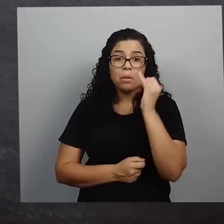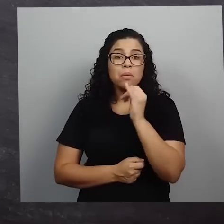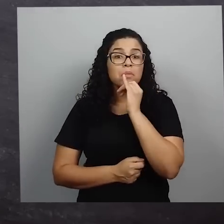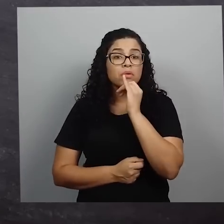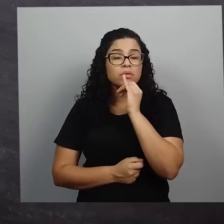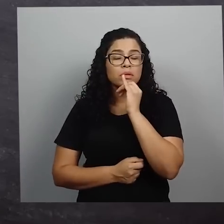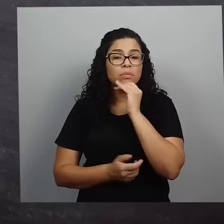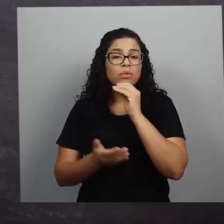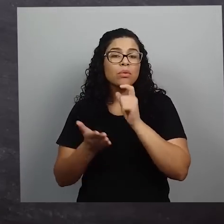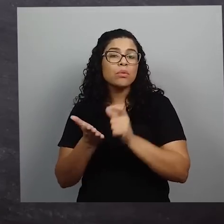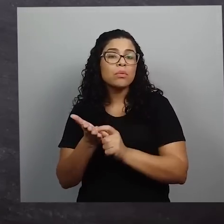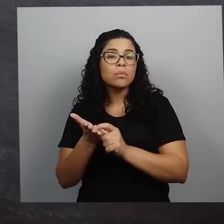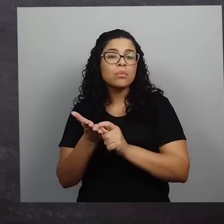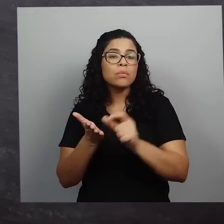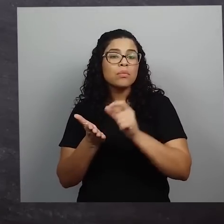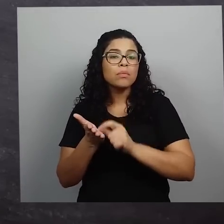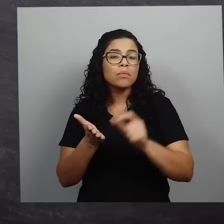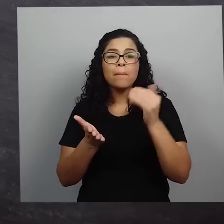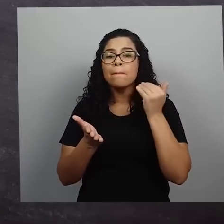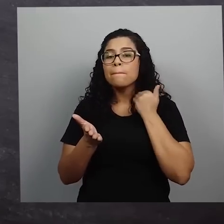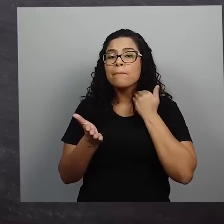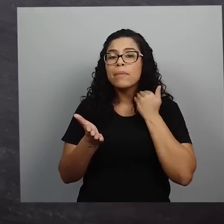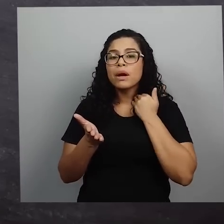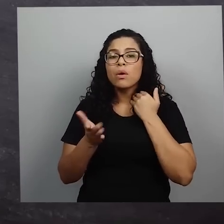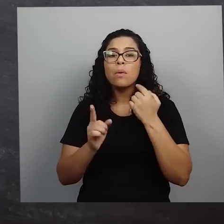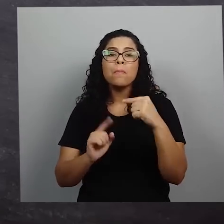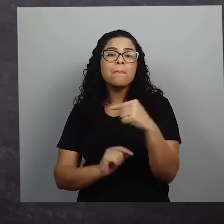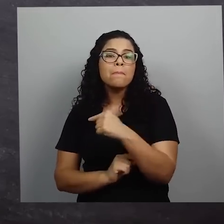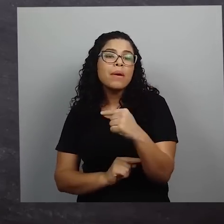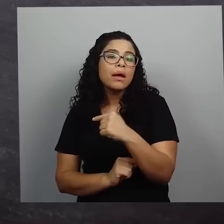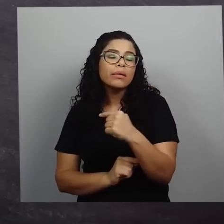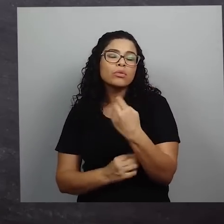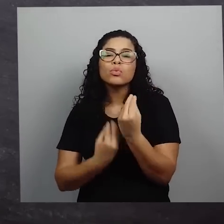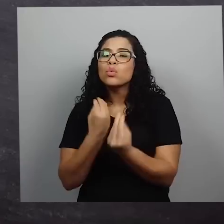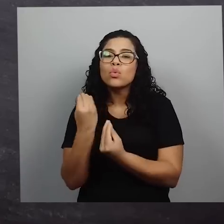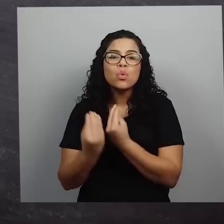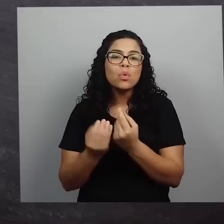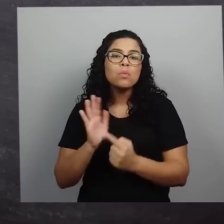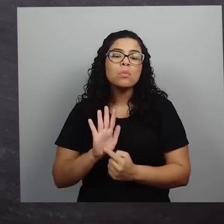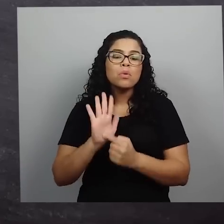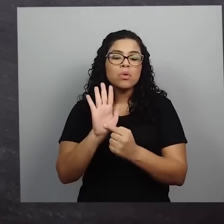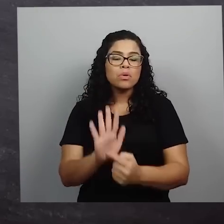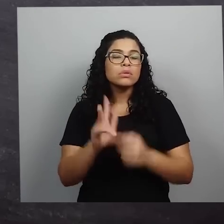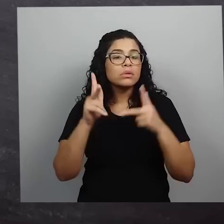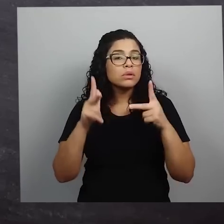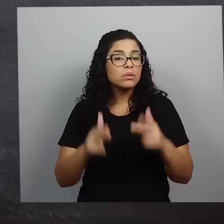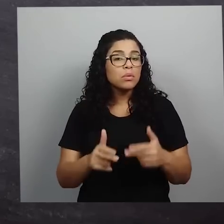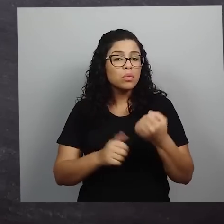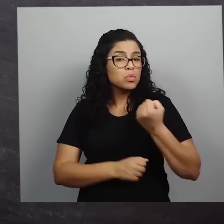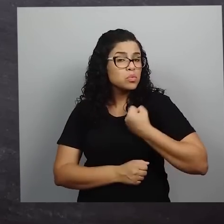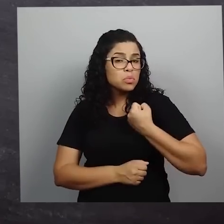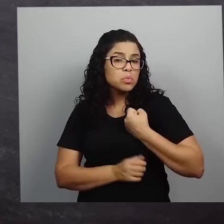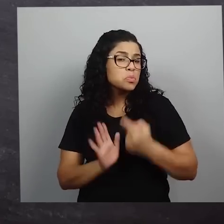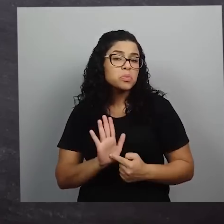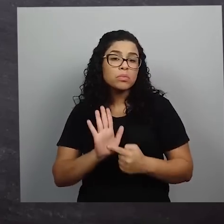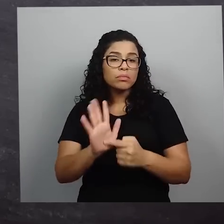está negativo no banco. Como que demonstraria esse saldo negativo? Exatamente com aqueles números negativos,